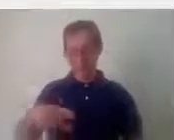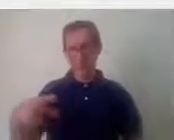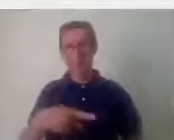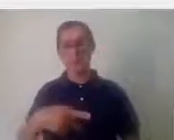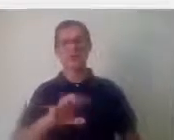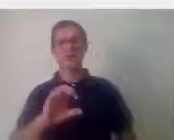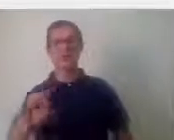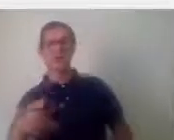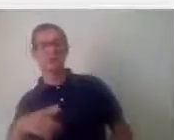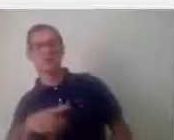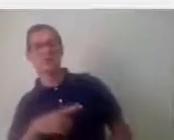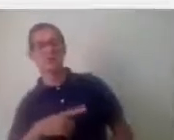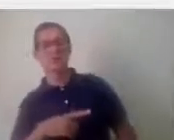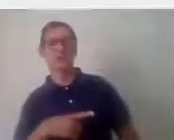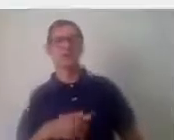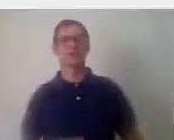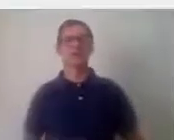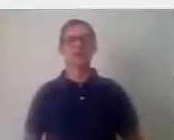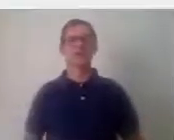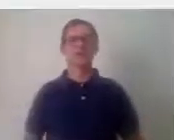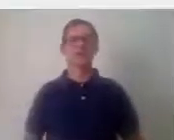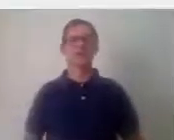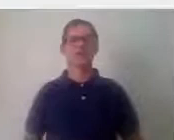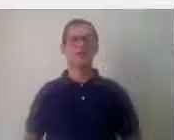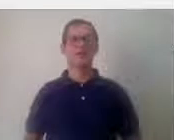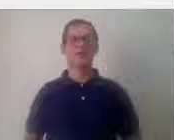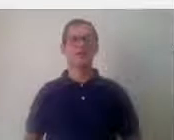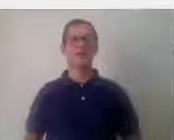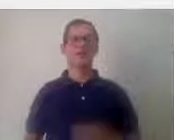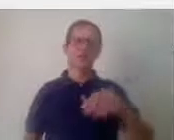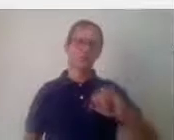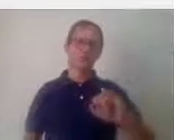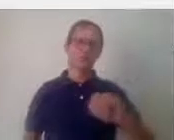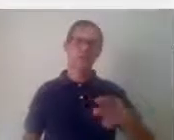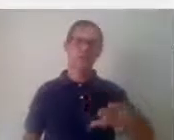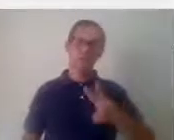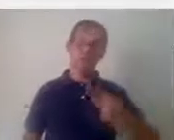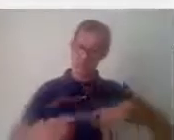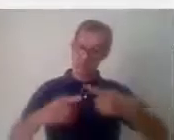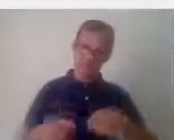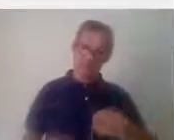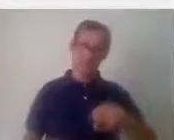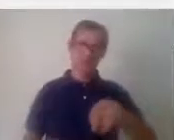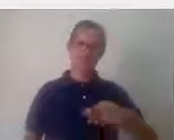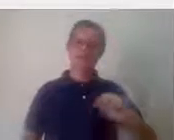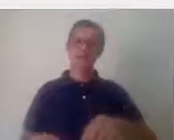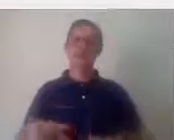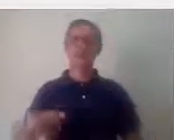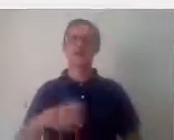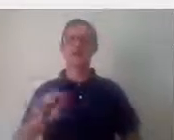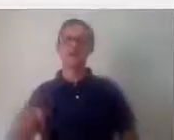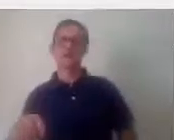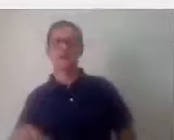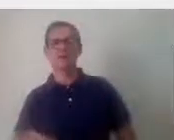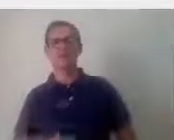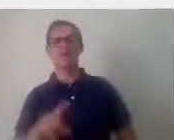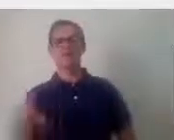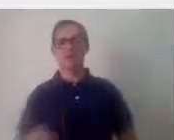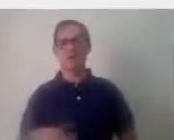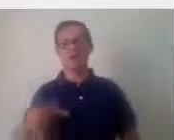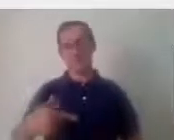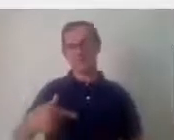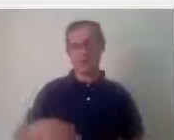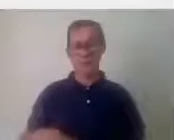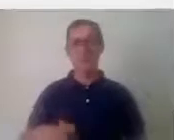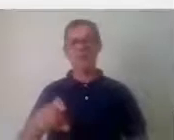do que zero, você tem um mínimo. Se a hessiana é maior do que zero, mas a derivada parcial de segunda ordem em relação